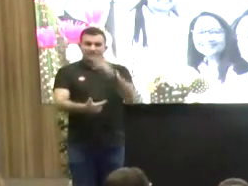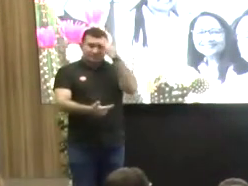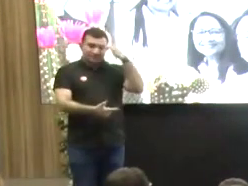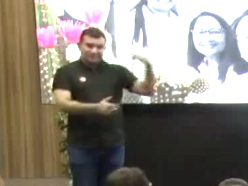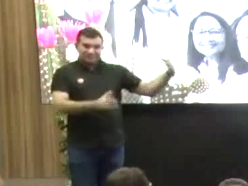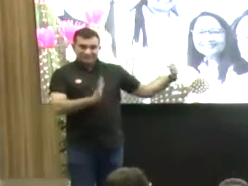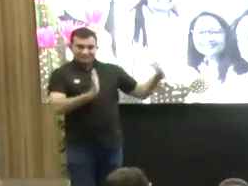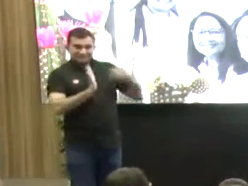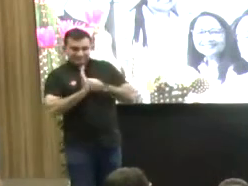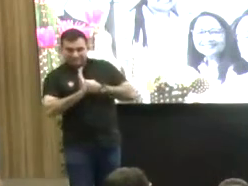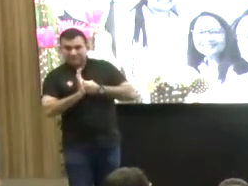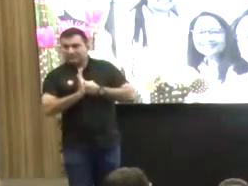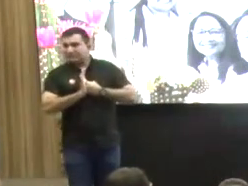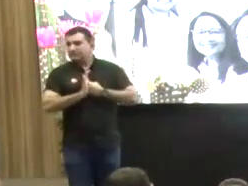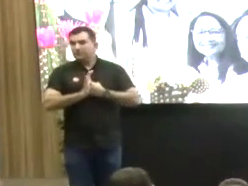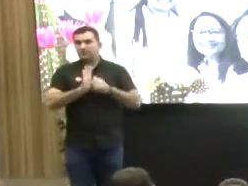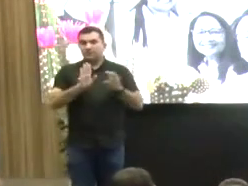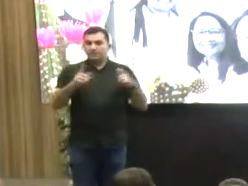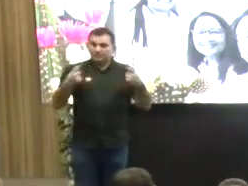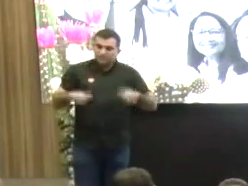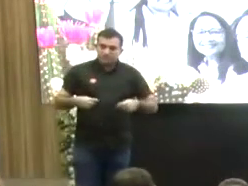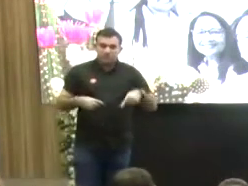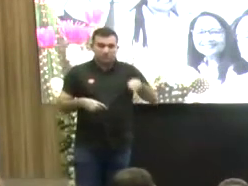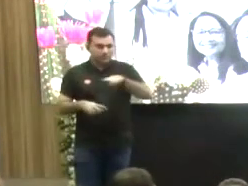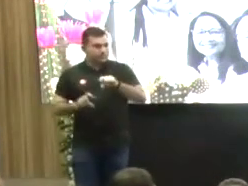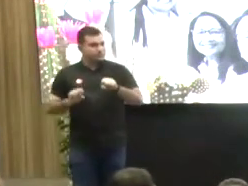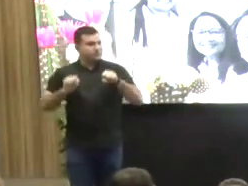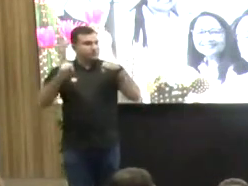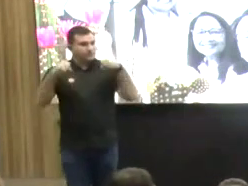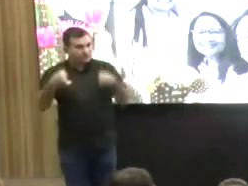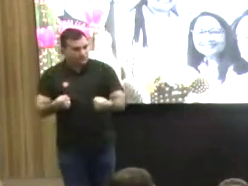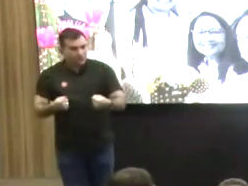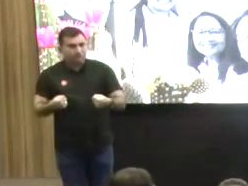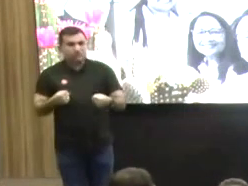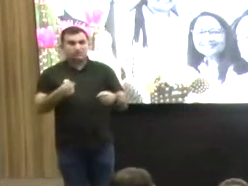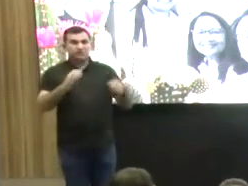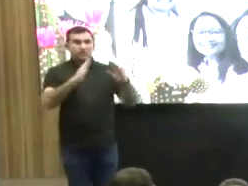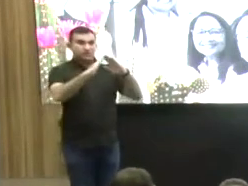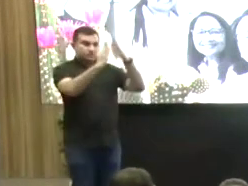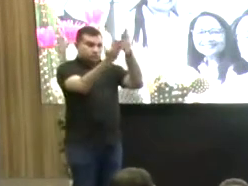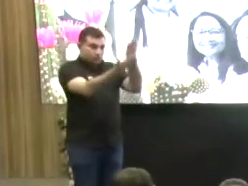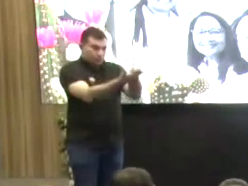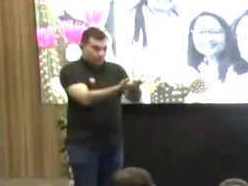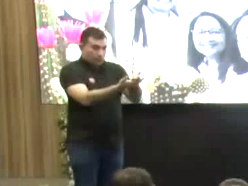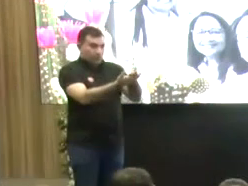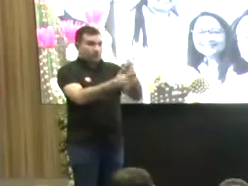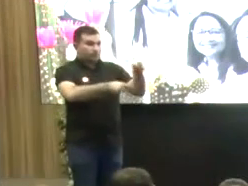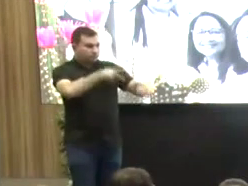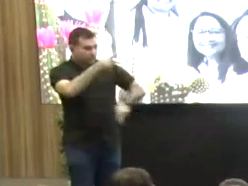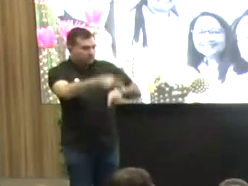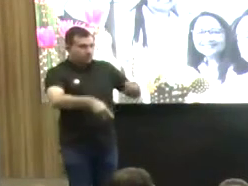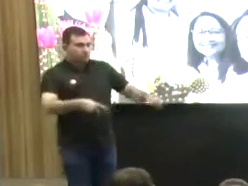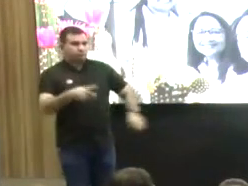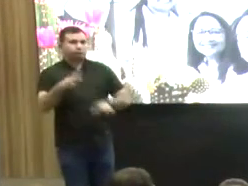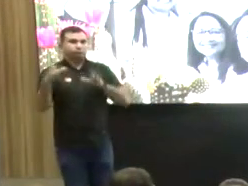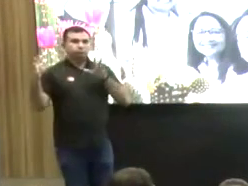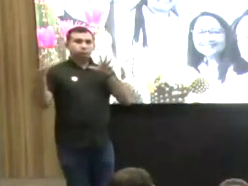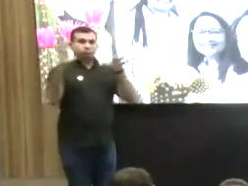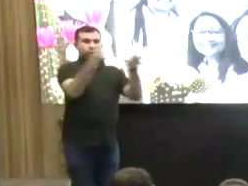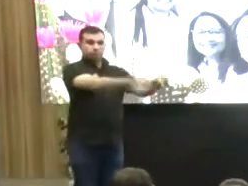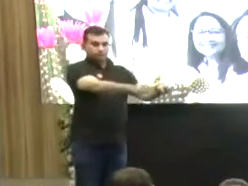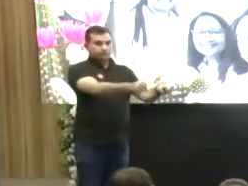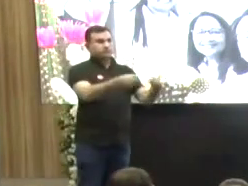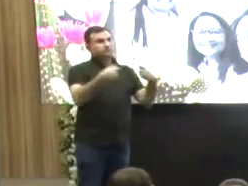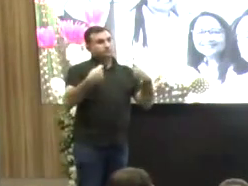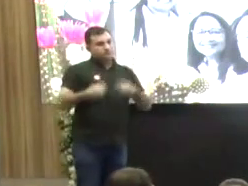colonizador. Nós precisamos tomar as escolas públicas em uma outra direção. E eu trabalhei